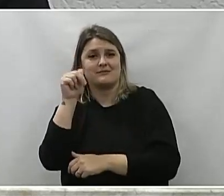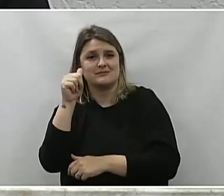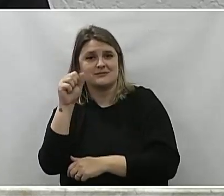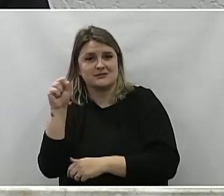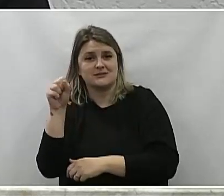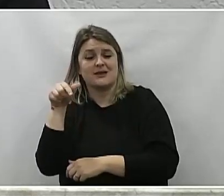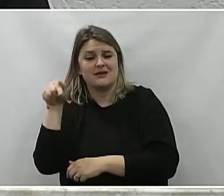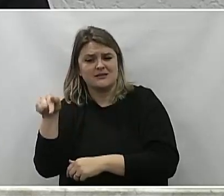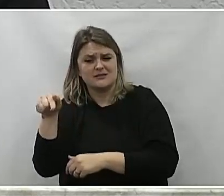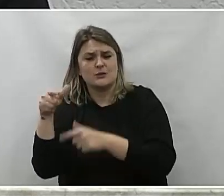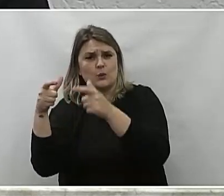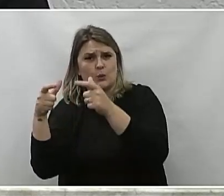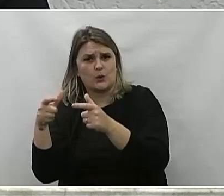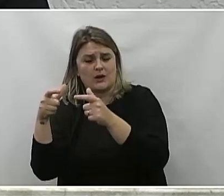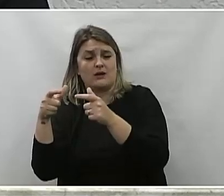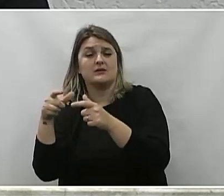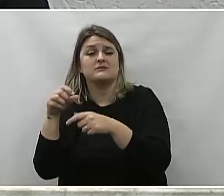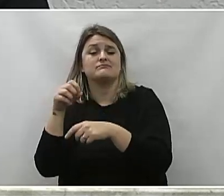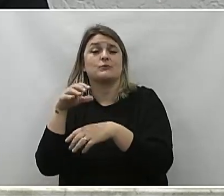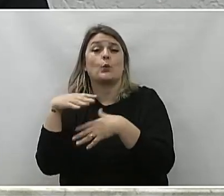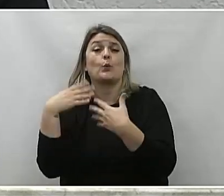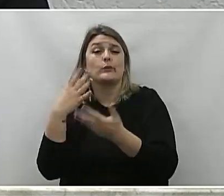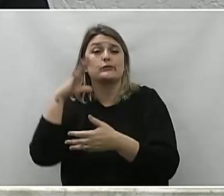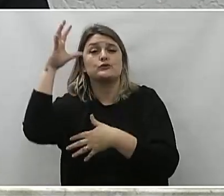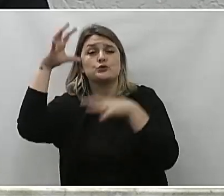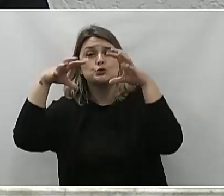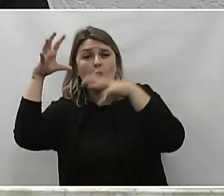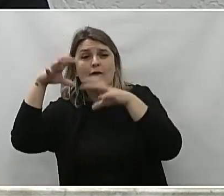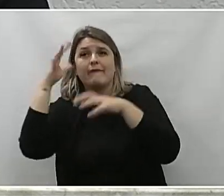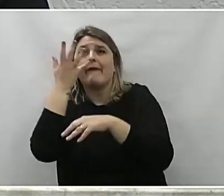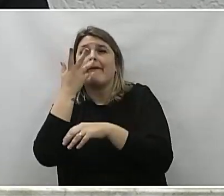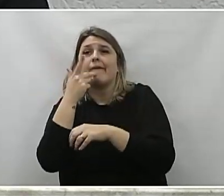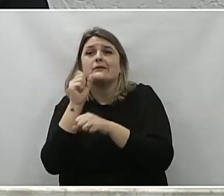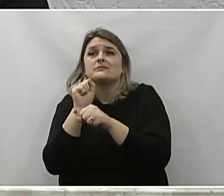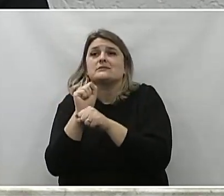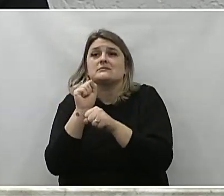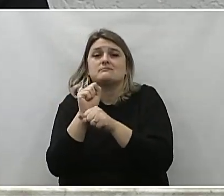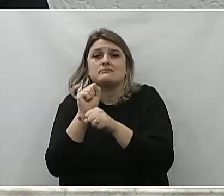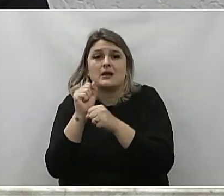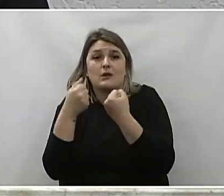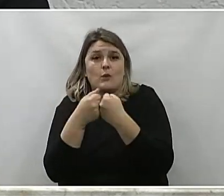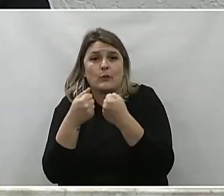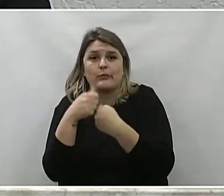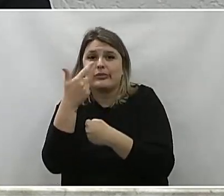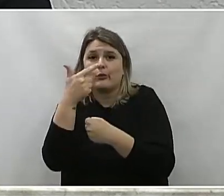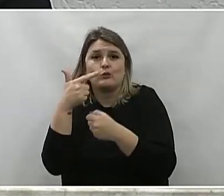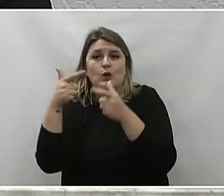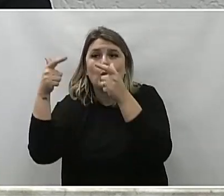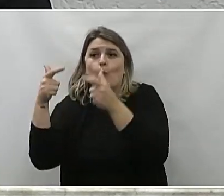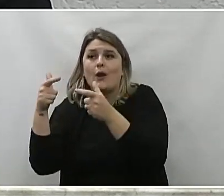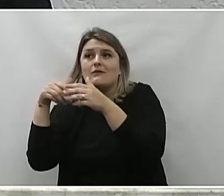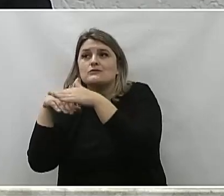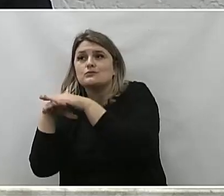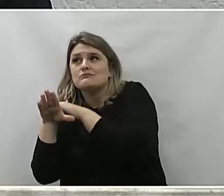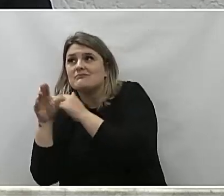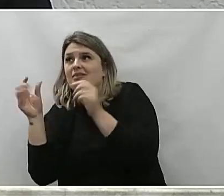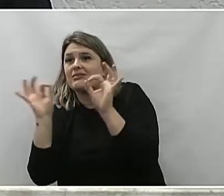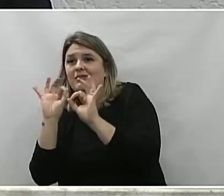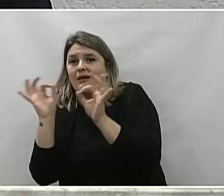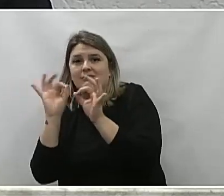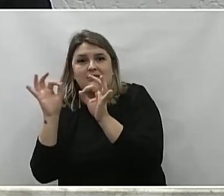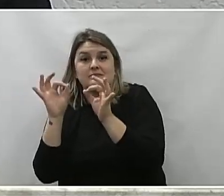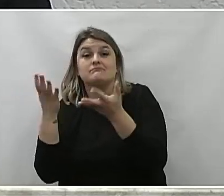nesse local em dias de chuvas crianças ficam esperando o ônibus escolar sem qualquer tipo de proteção pois não tenha abrigo